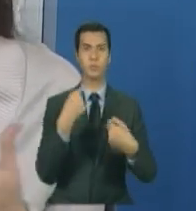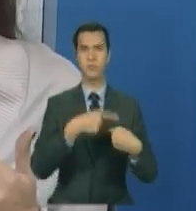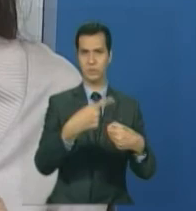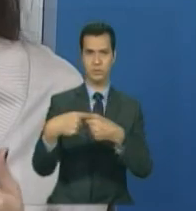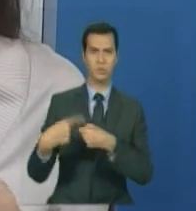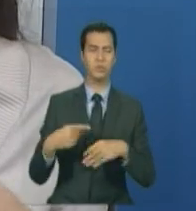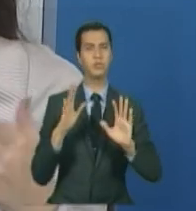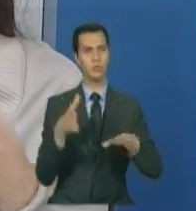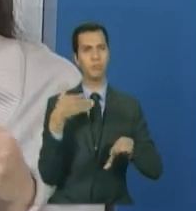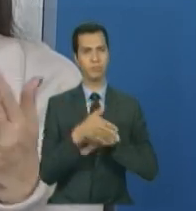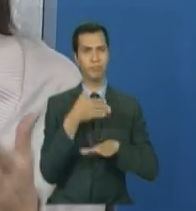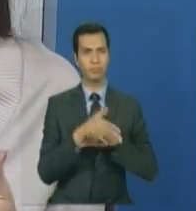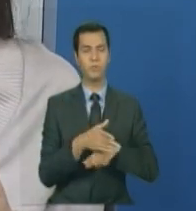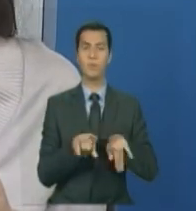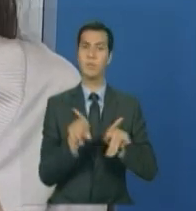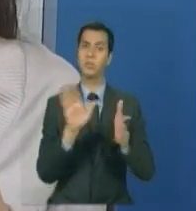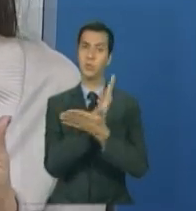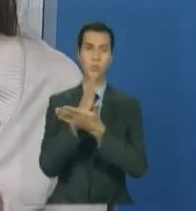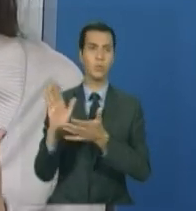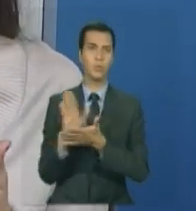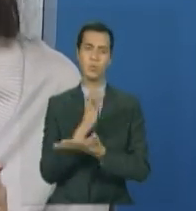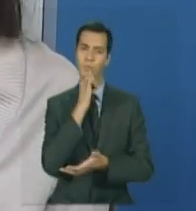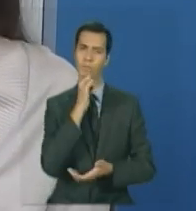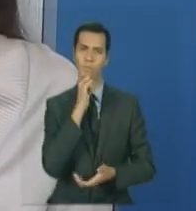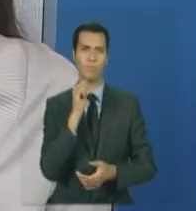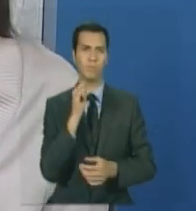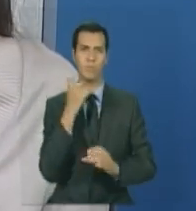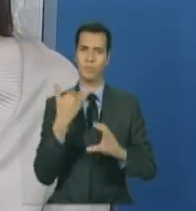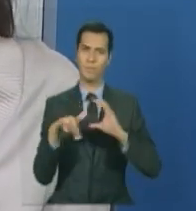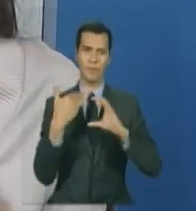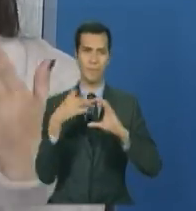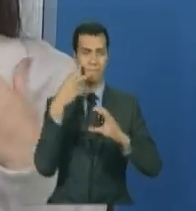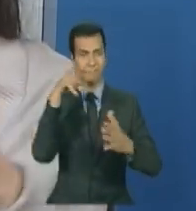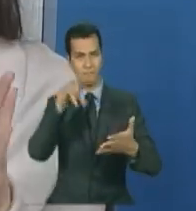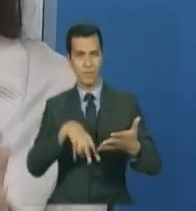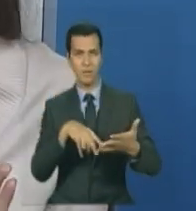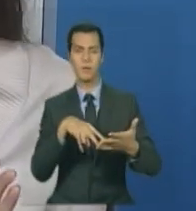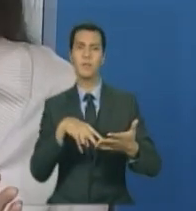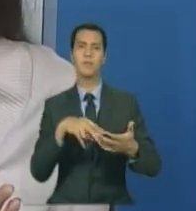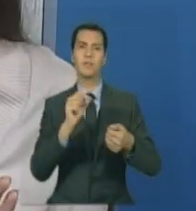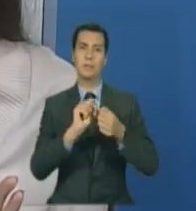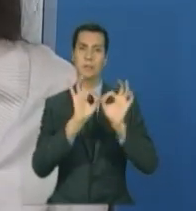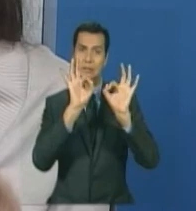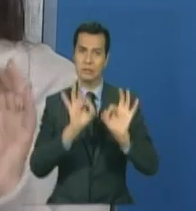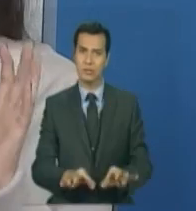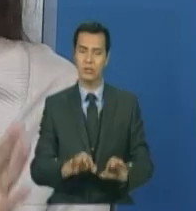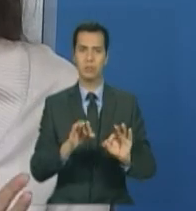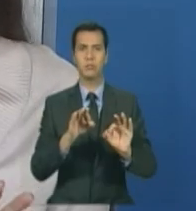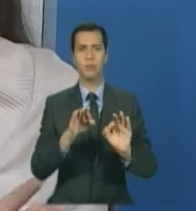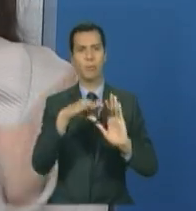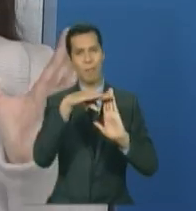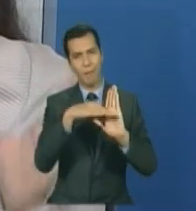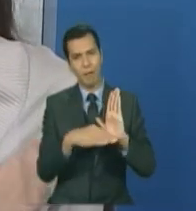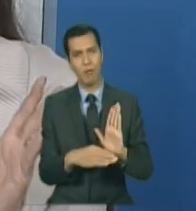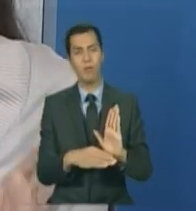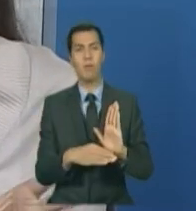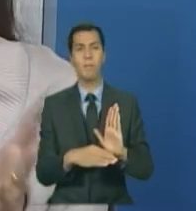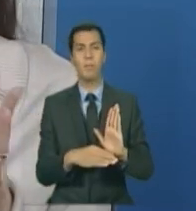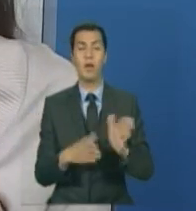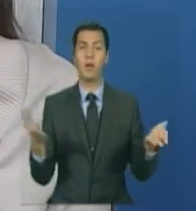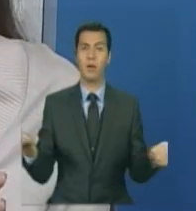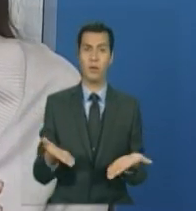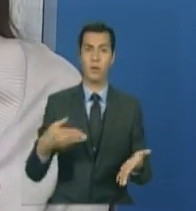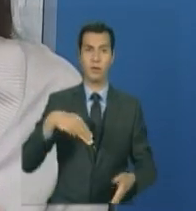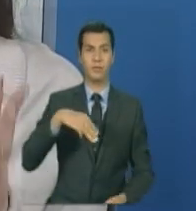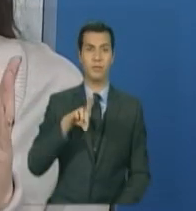acessaram, mas alguns ainda não verificaram o e-mail, não fizeram o passo a passo. Então, o que deve ser feito? O MDS, através da coordenação